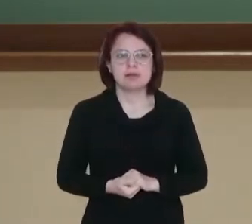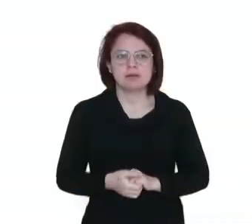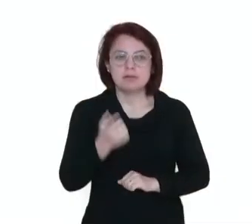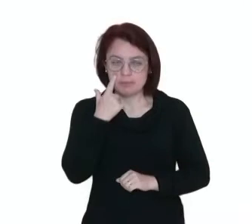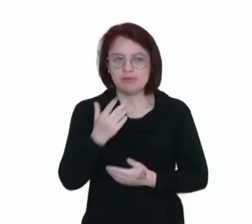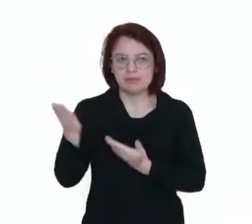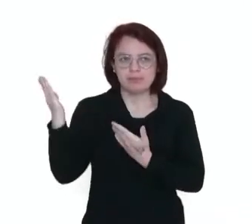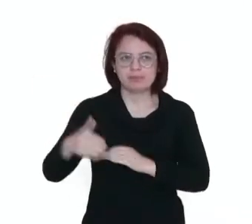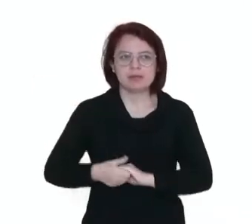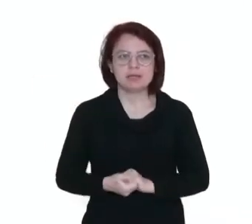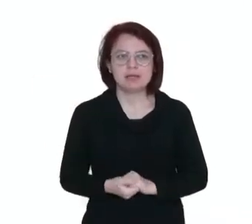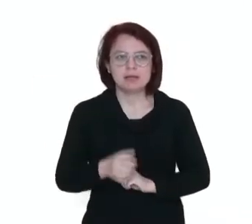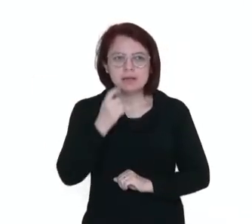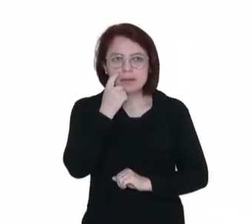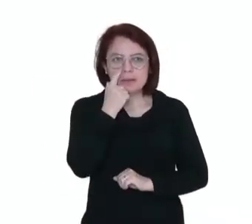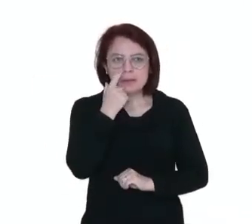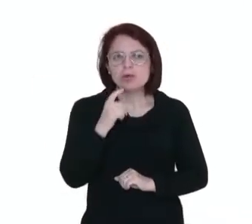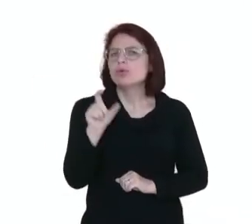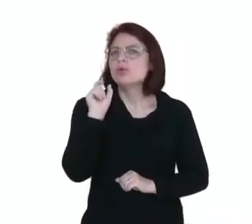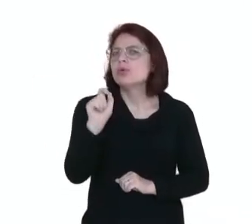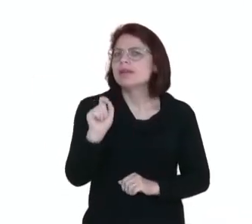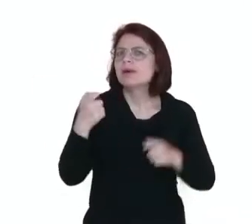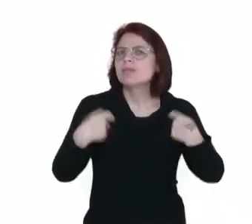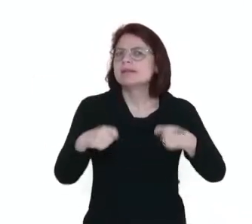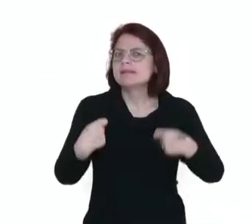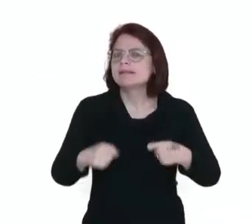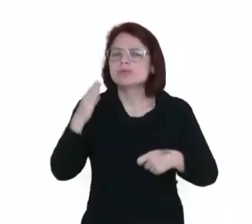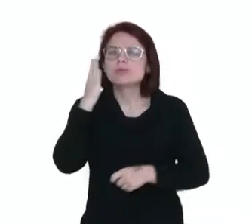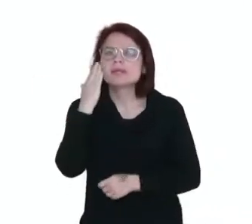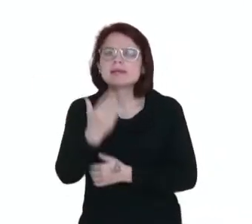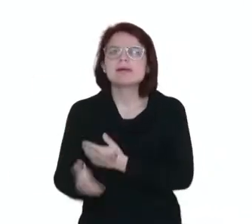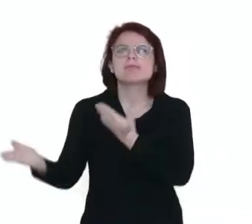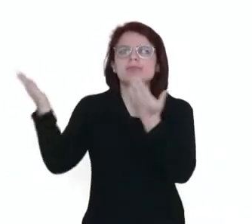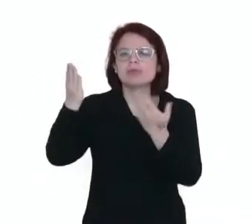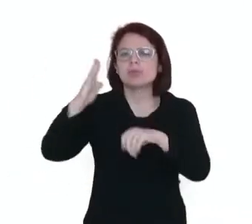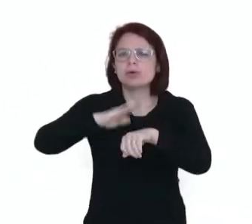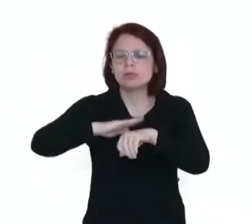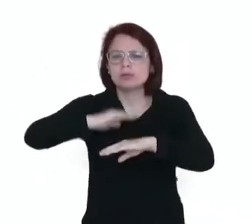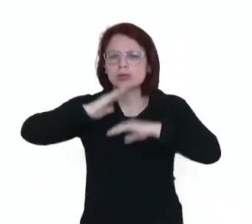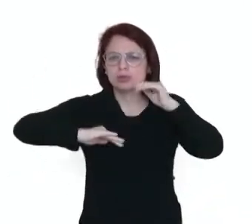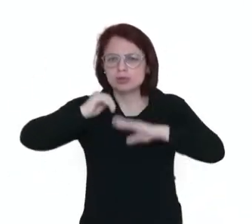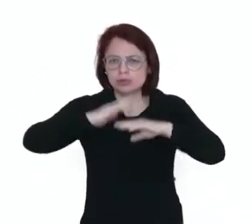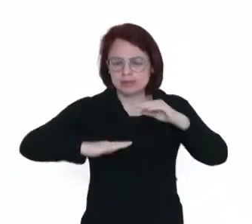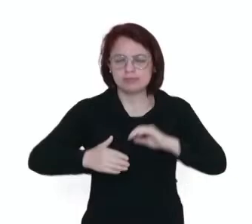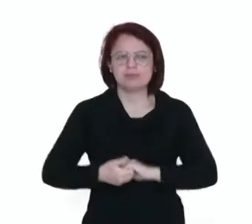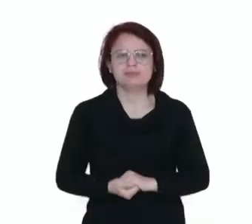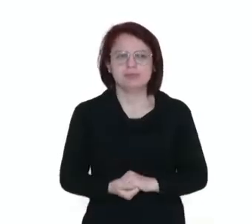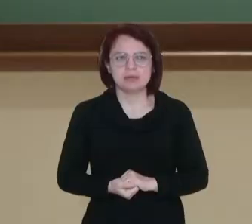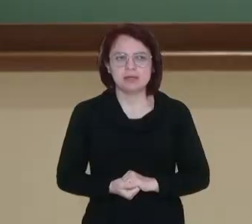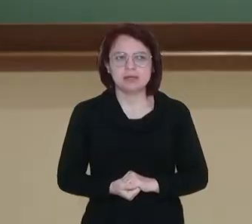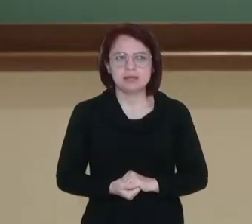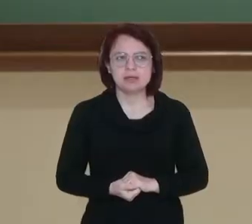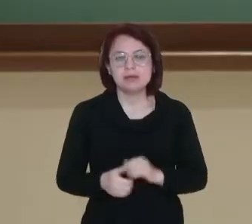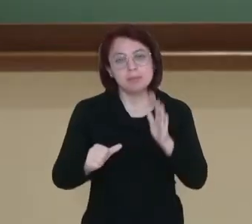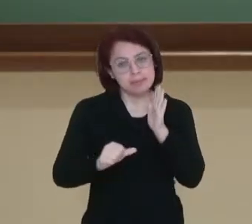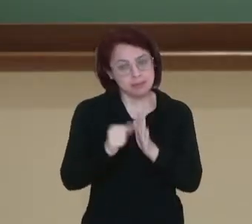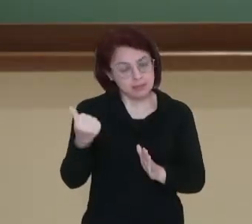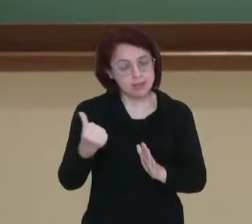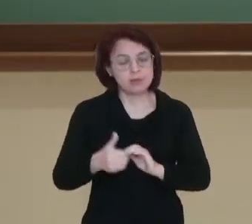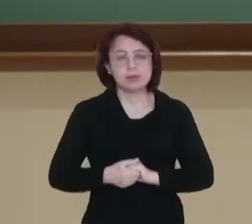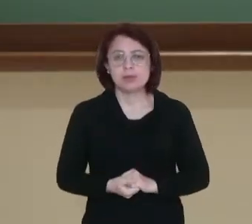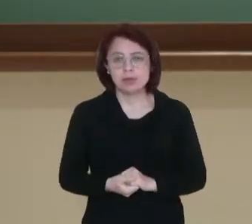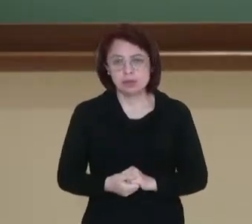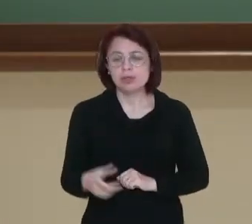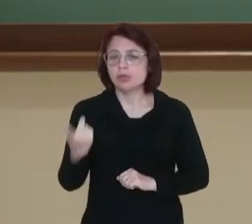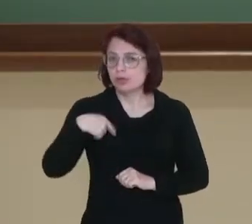seguir? O que devo considerar ao produzir um cartaz de campanha? Primeiro,